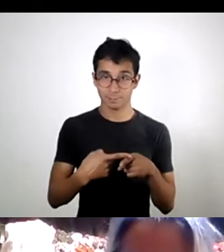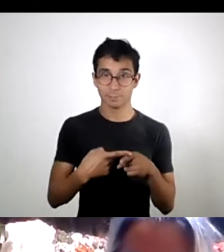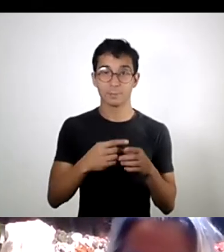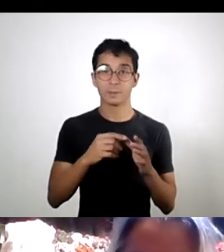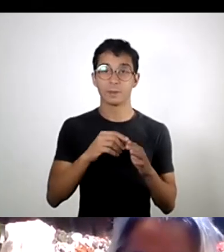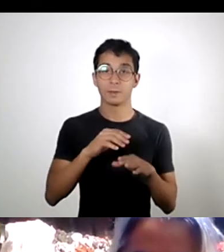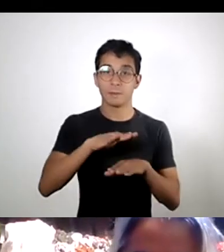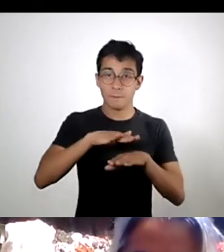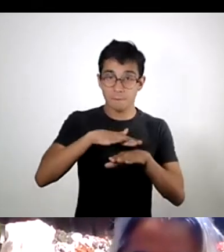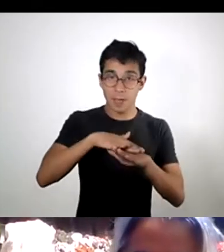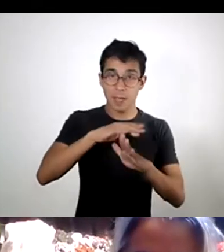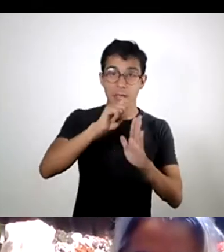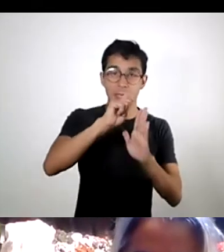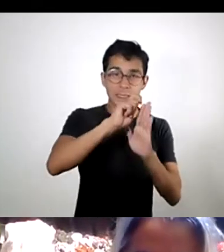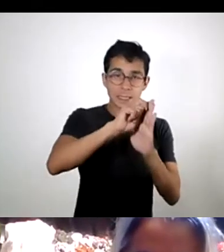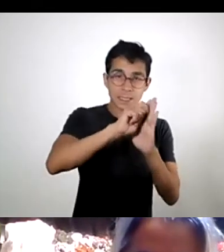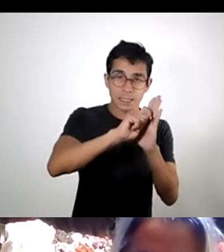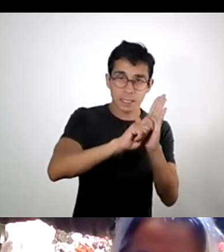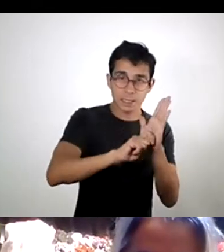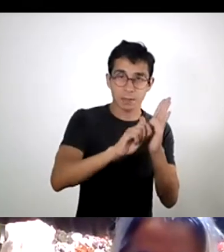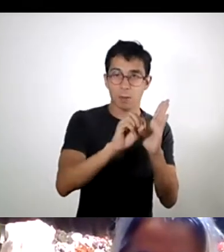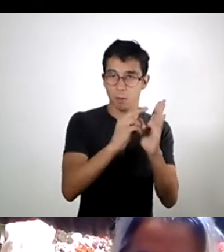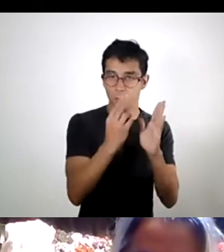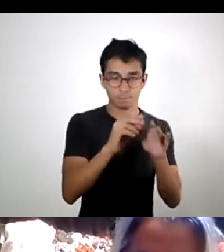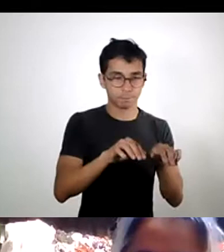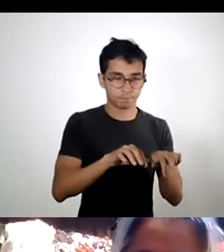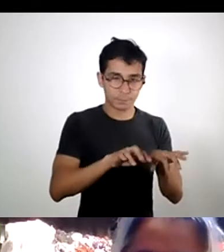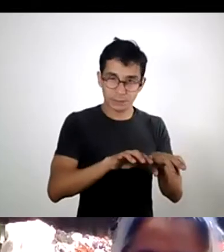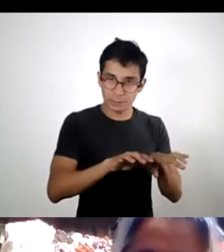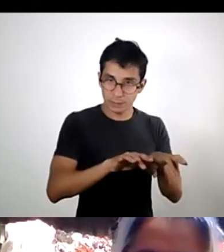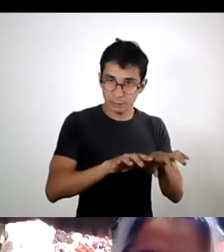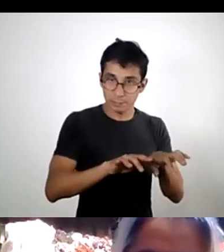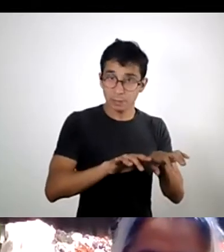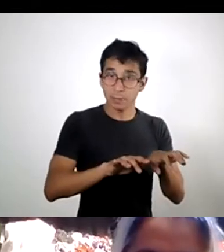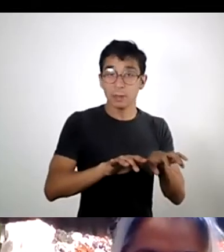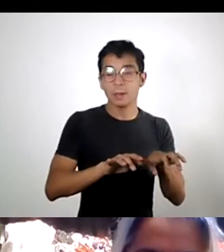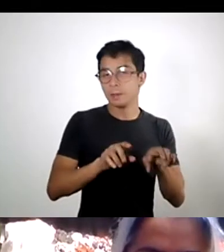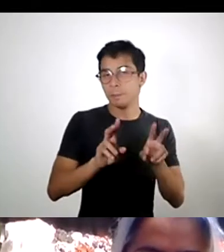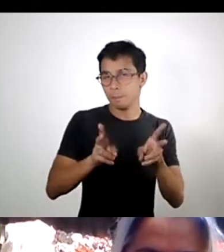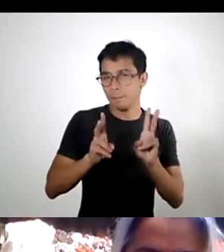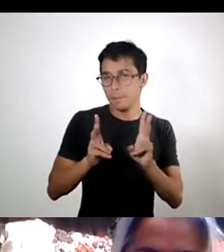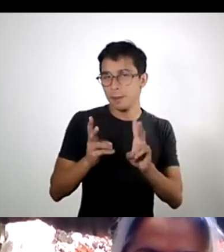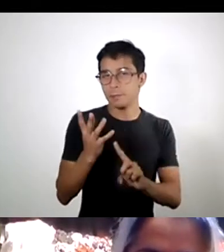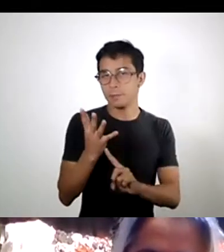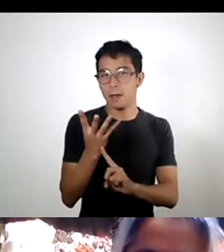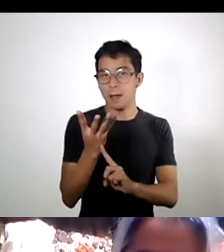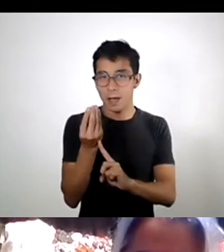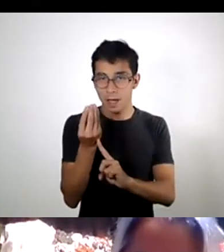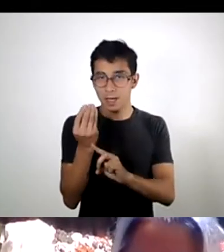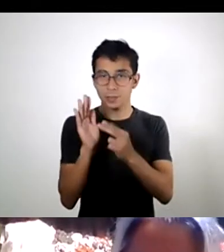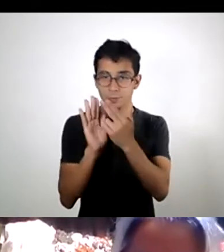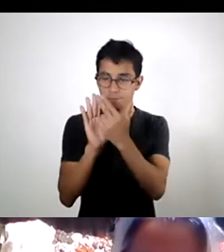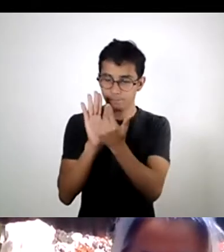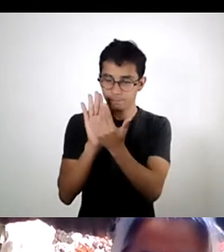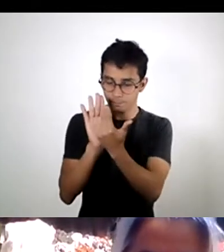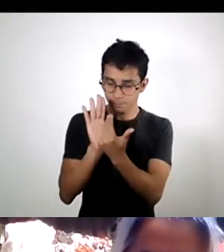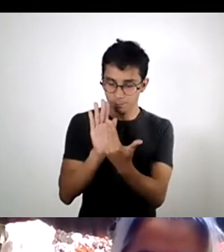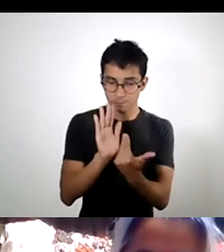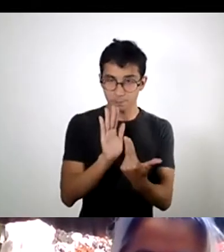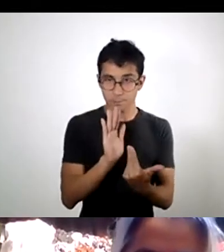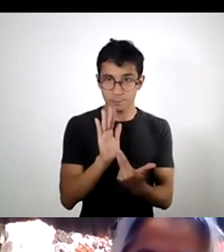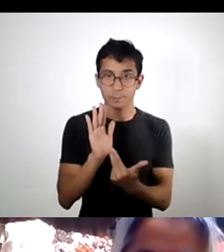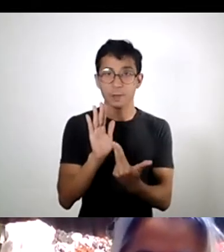né, e mesmo a arte, né, as ilustrações, ela se deu de